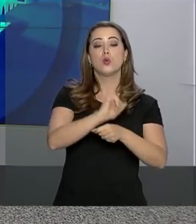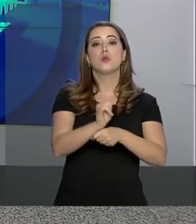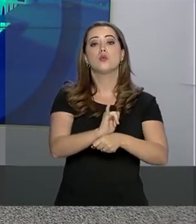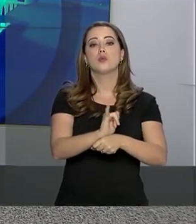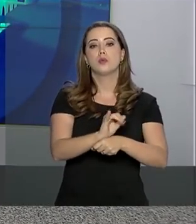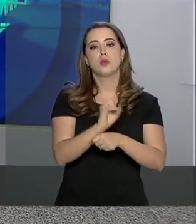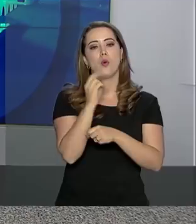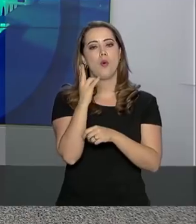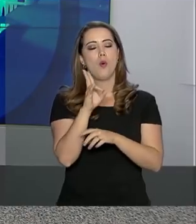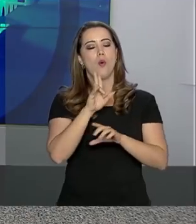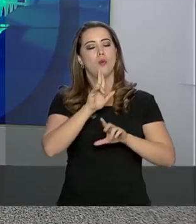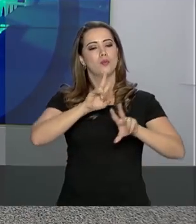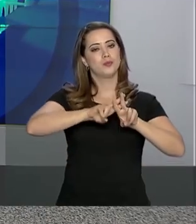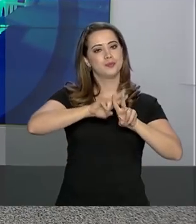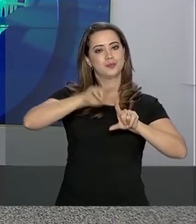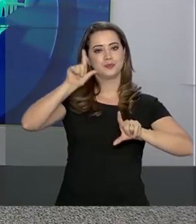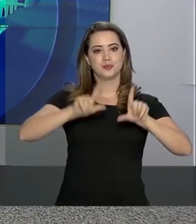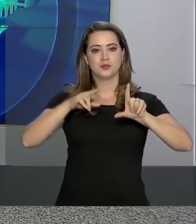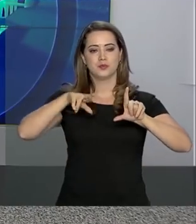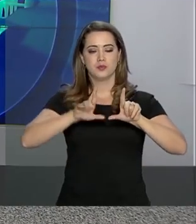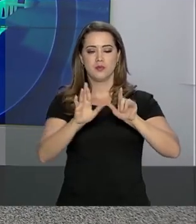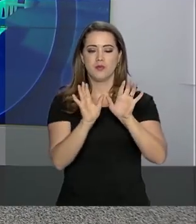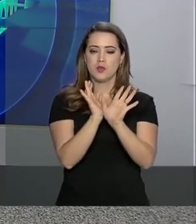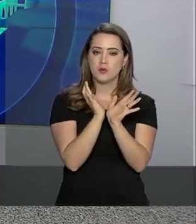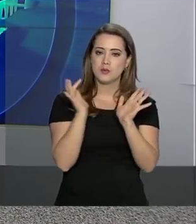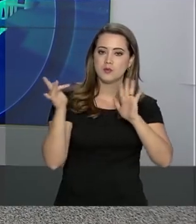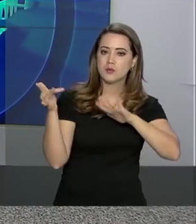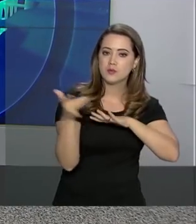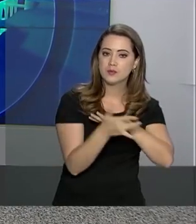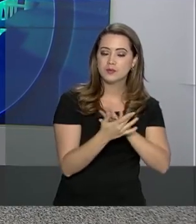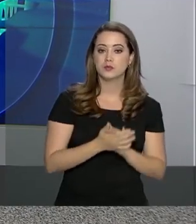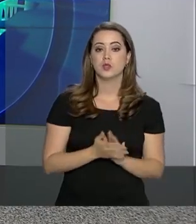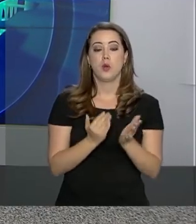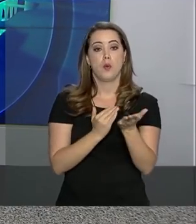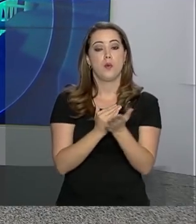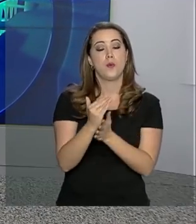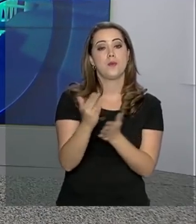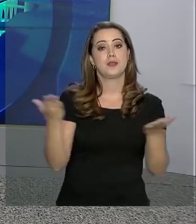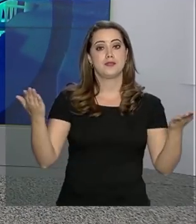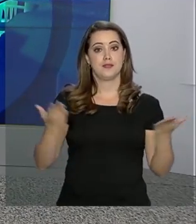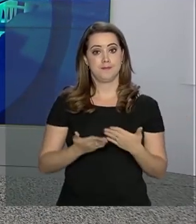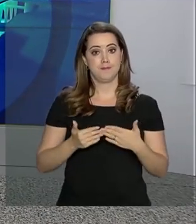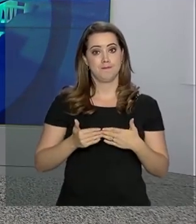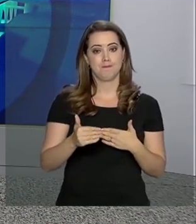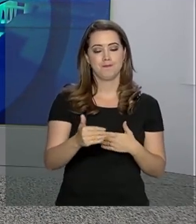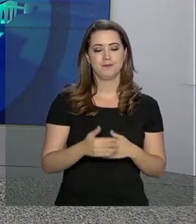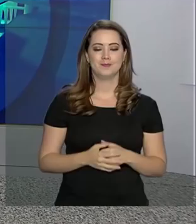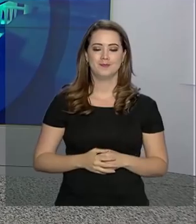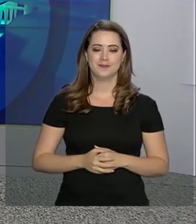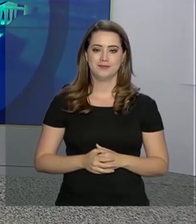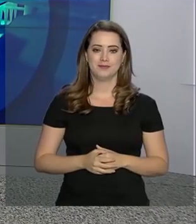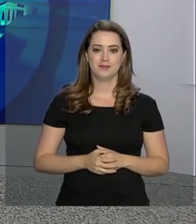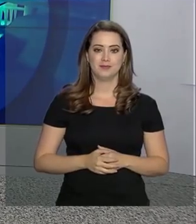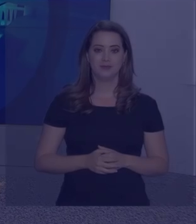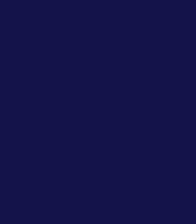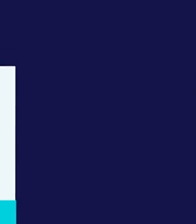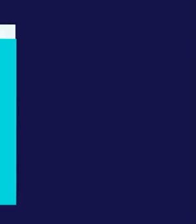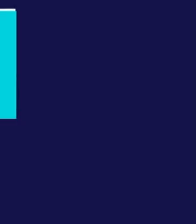YouTube ou usar a hashtag TVNBR nas redes sociais. O repórter NBR começa agora.